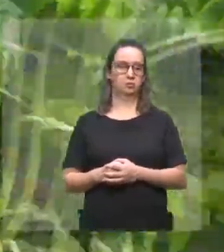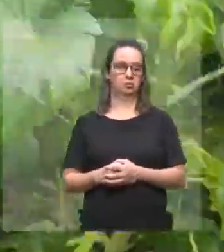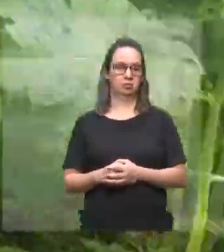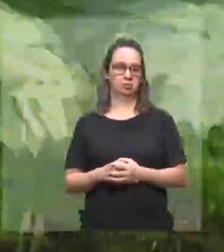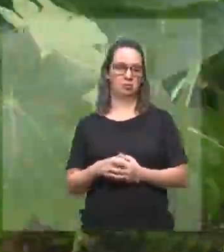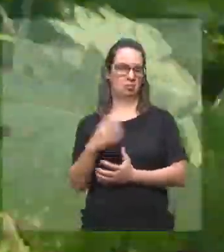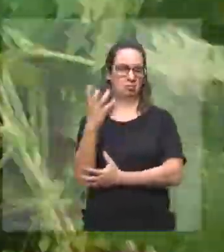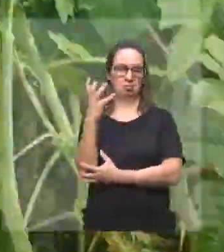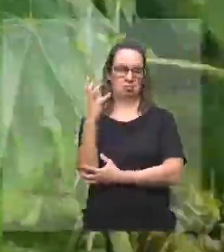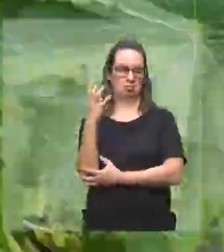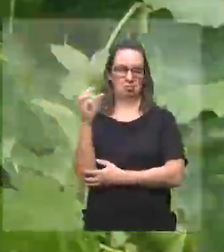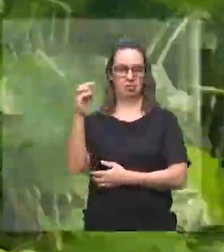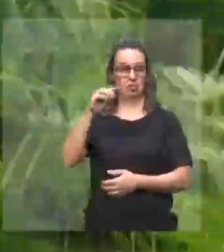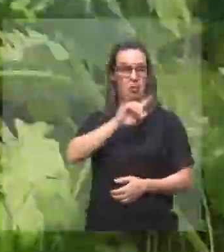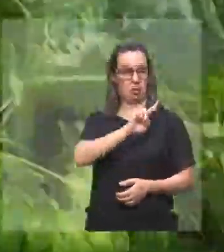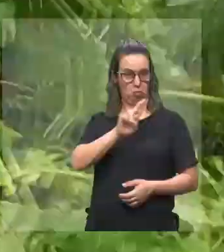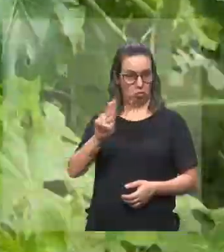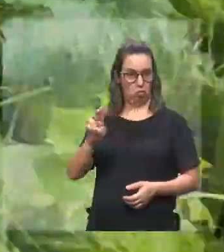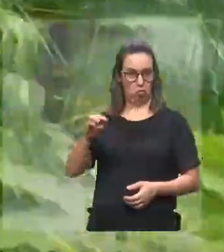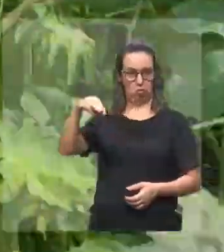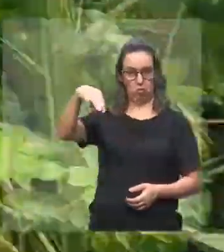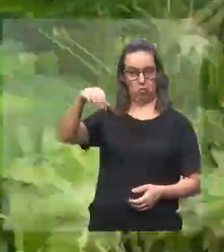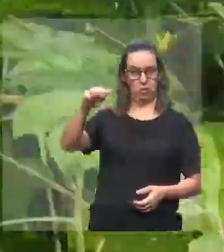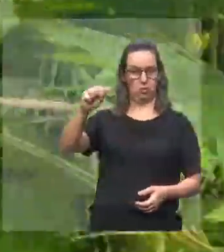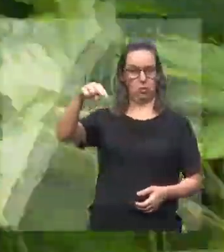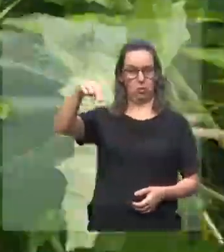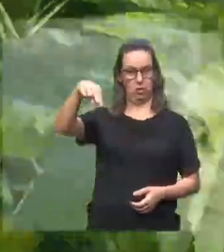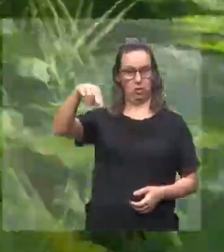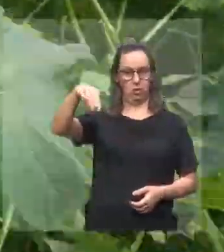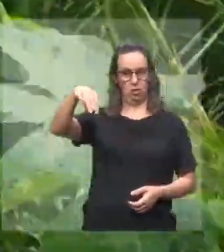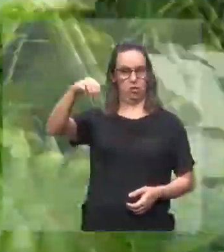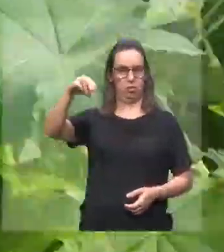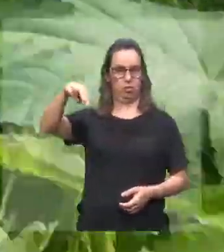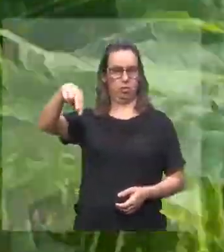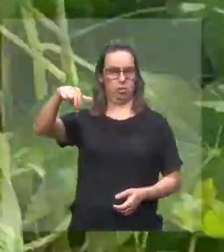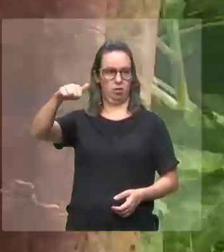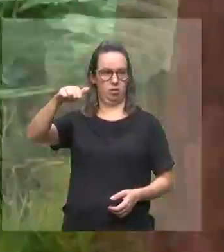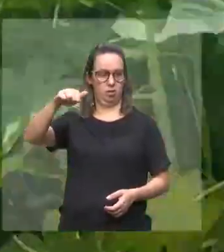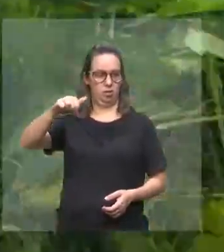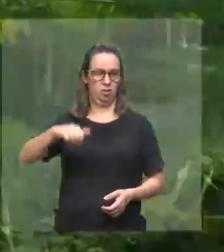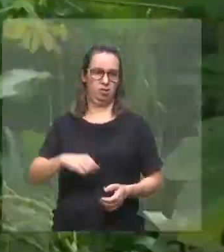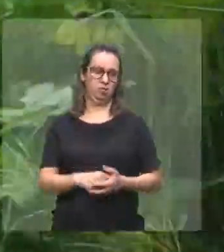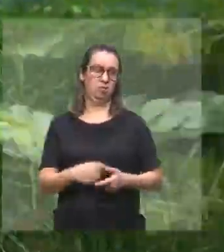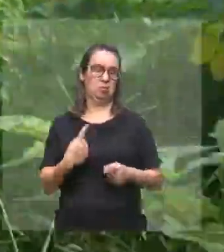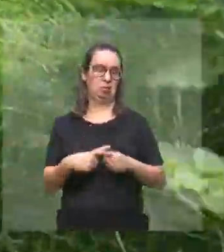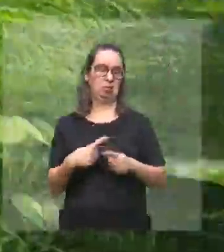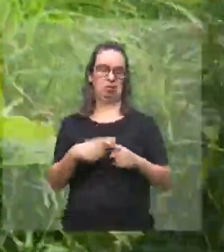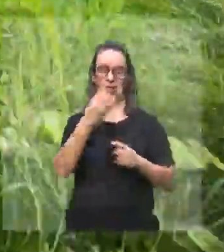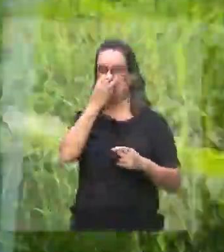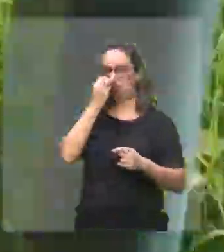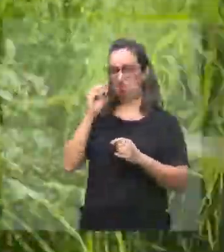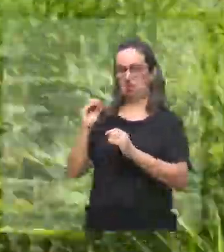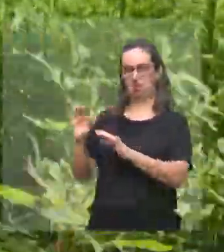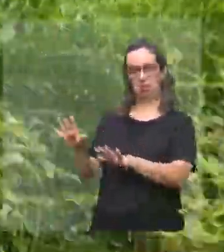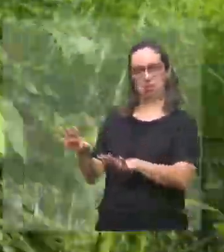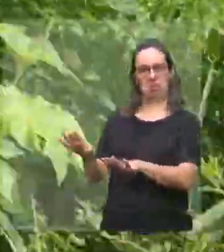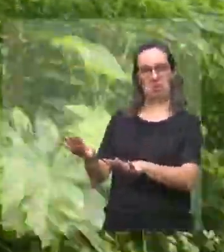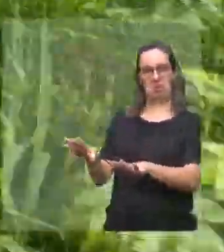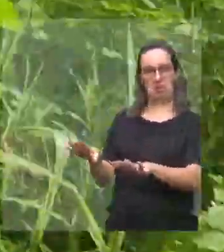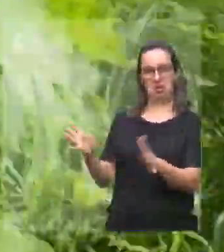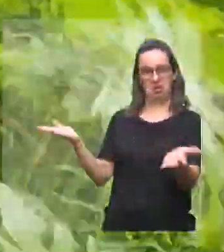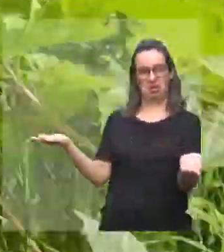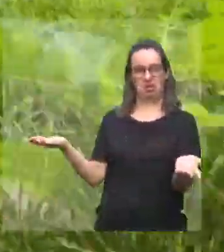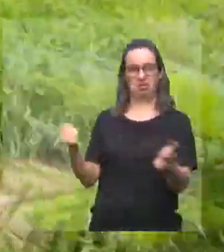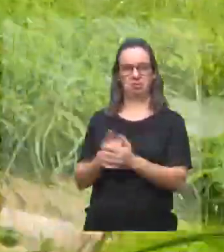não sabe se é alguma culinária nova aí que está para lançar. Vou ligar lá na Two